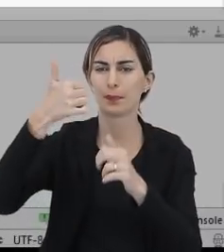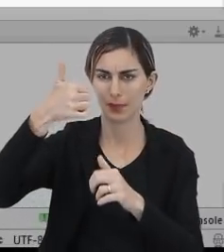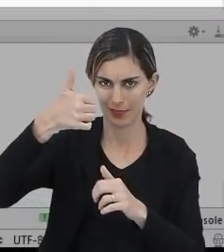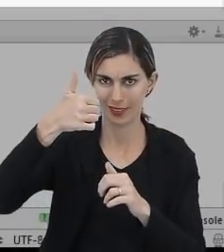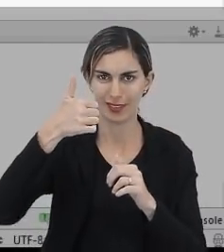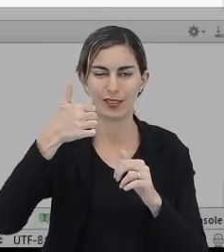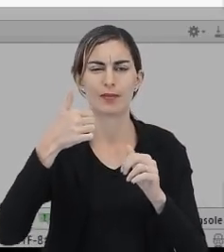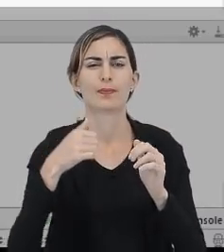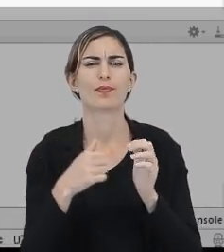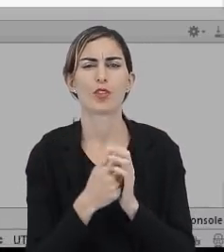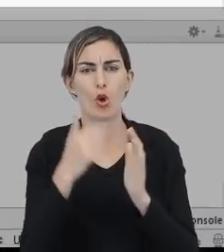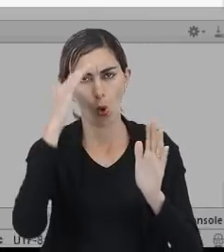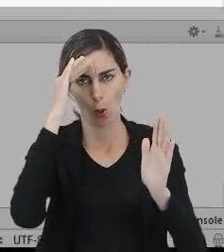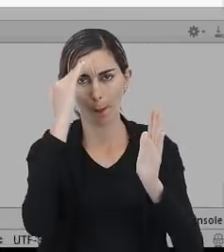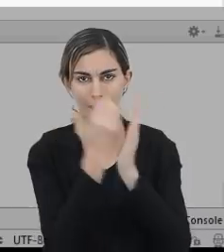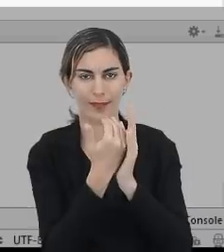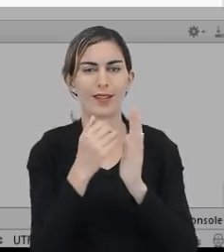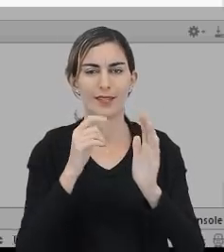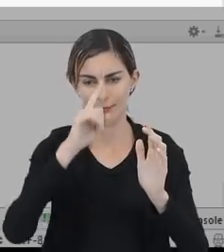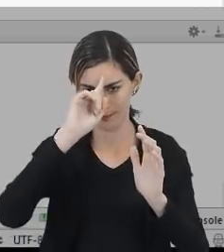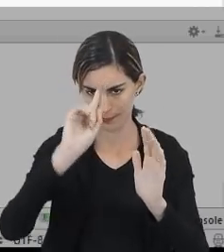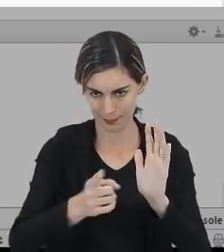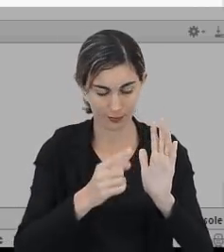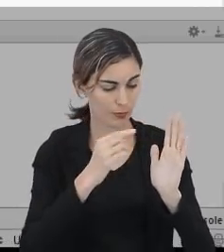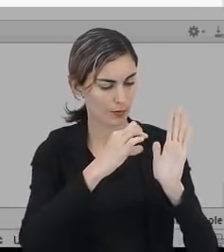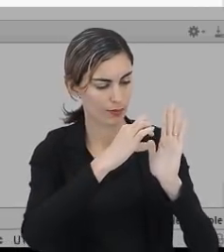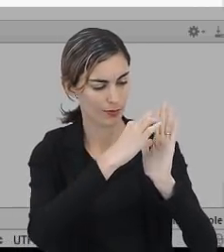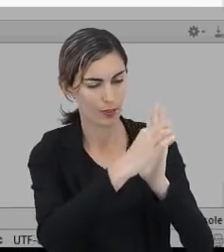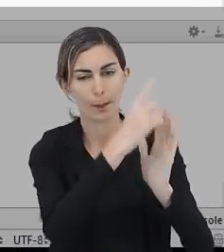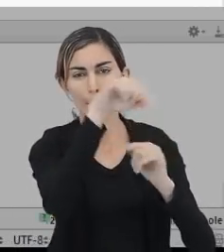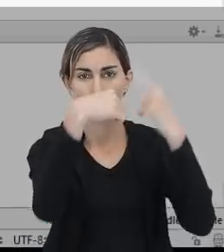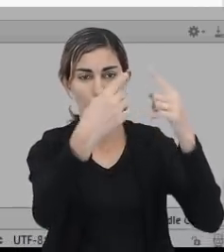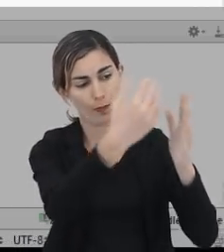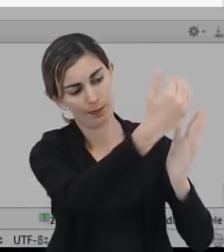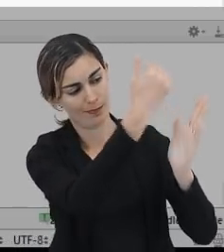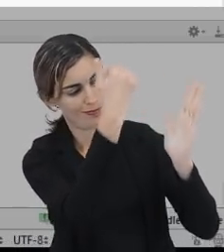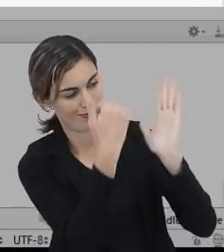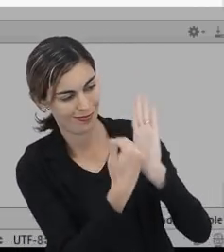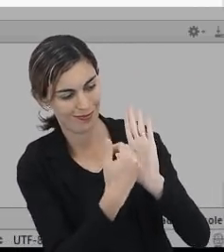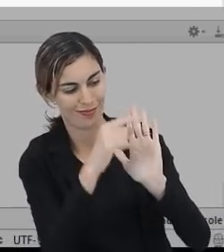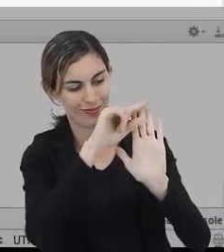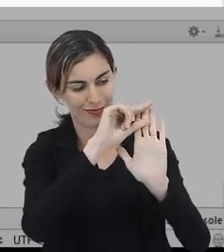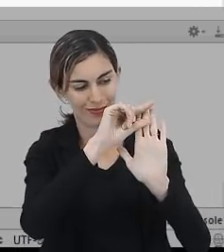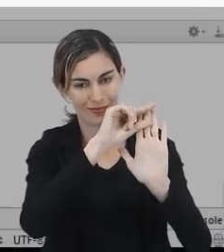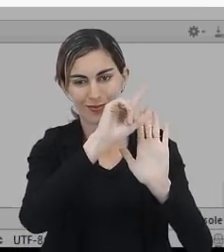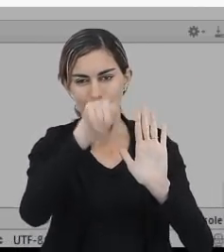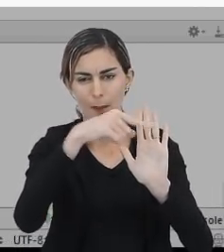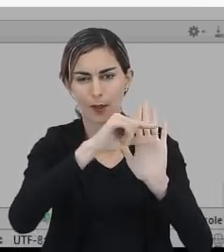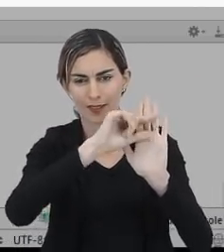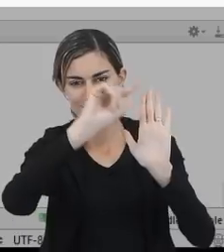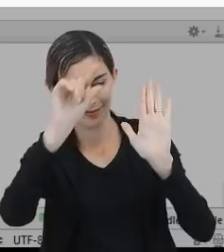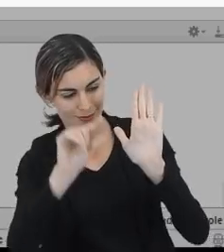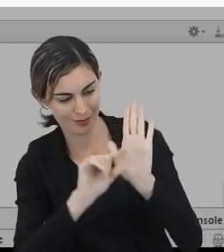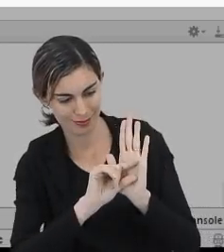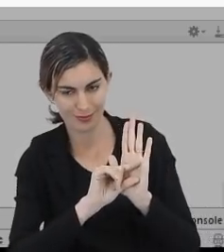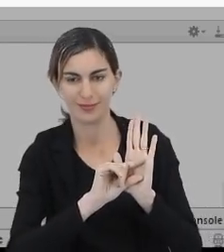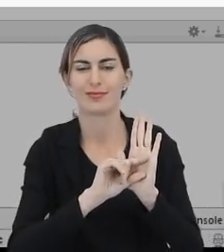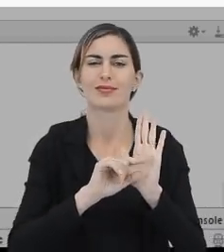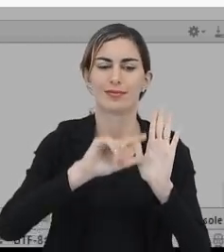segue uma ordem, depois ele faz outra e por fim ele faz mais